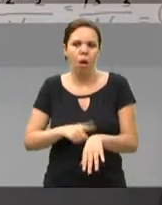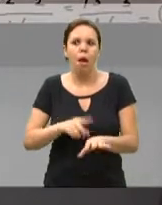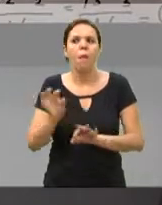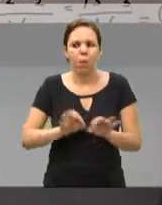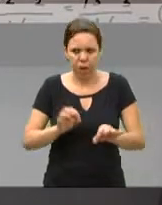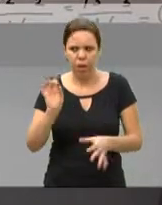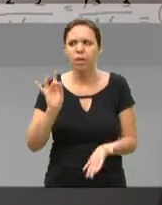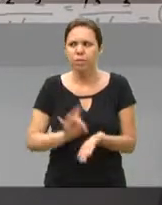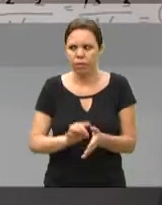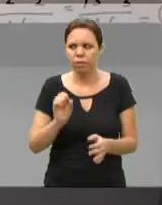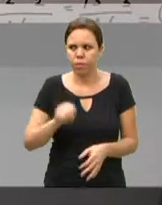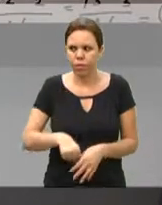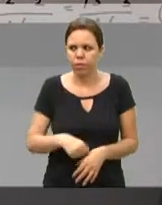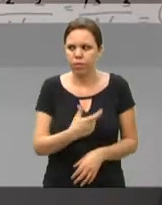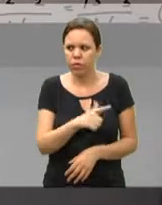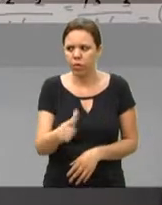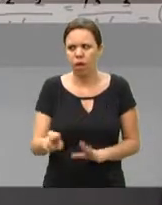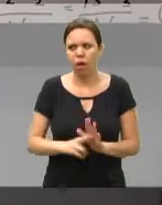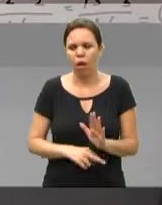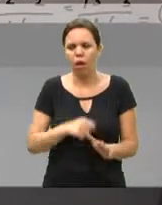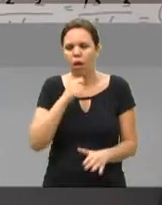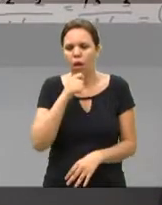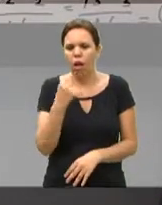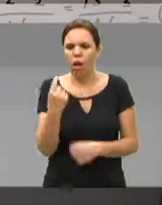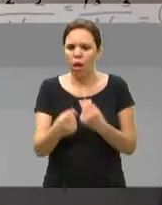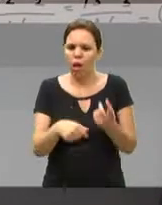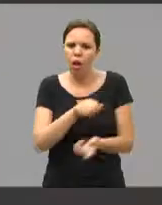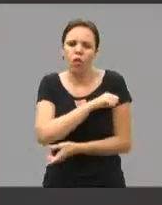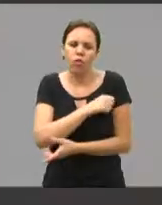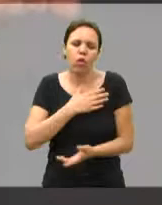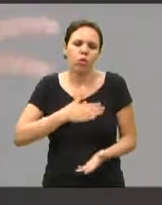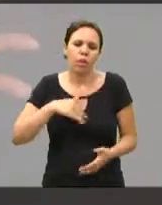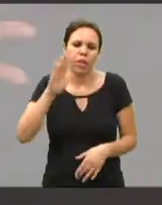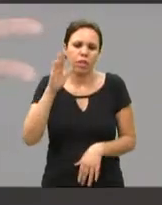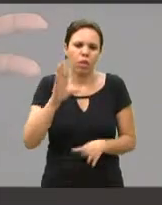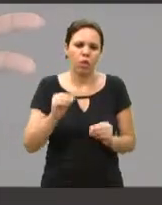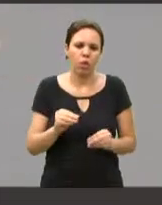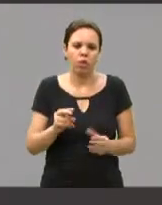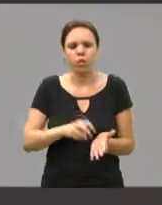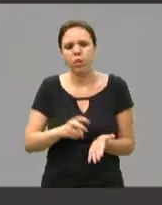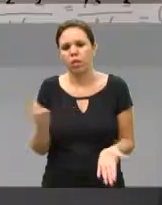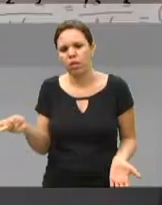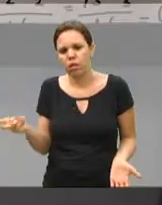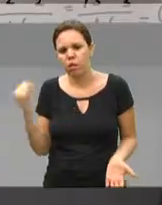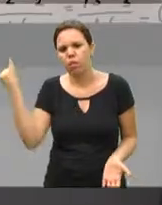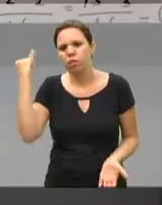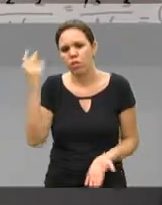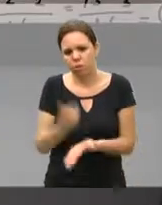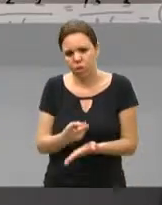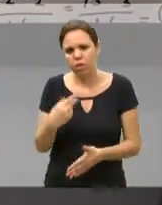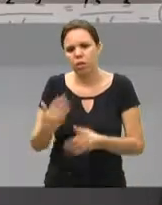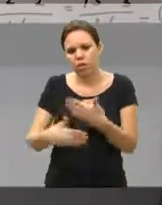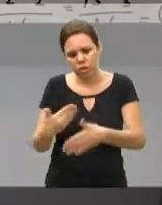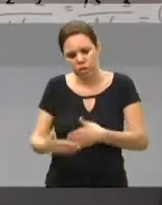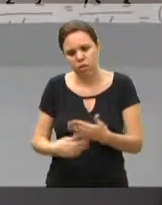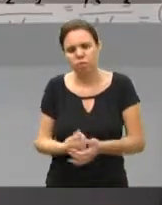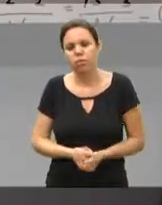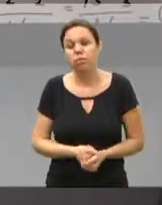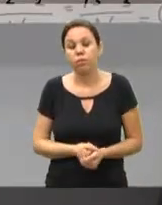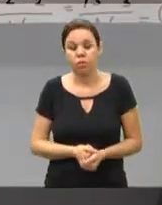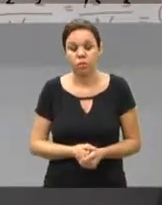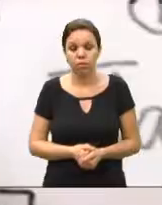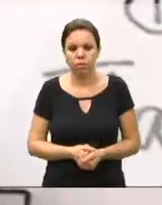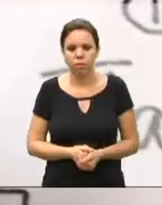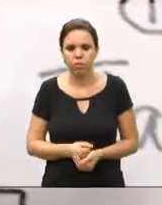preparar. Né? Mas não tem uma regra, né? Tem aluno que gosta mais da noite, tem da manhã, né? O importante é ele manter uma rotina, talvez, Sim. né? Então,